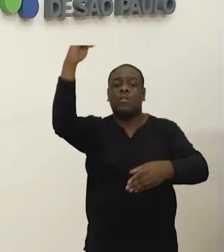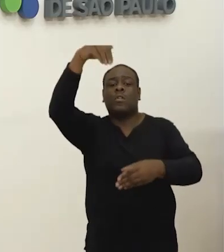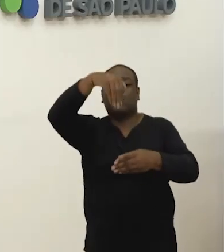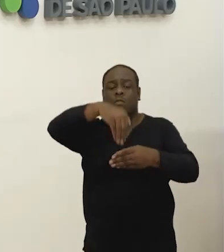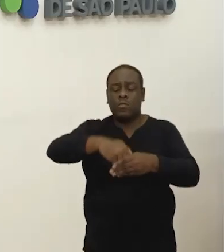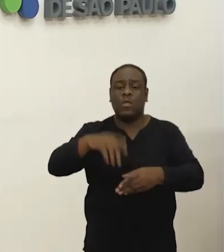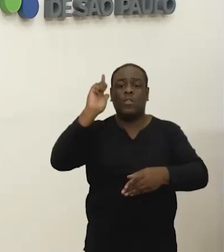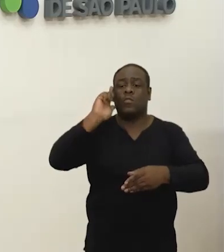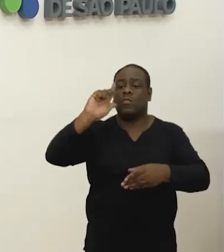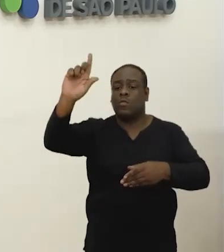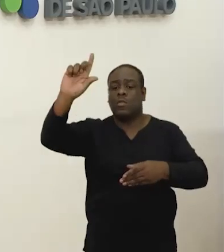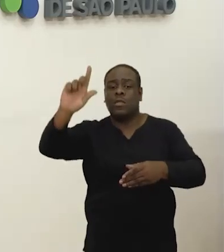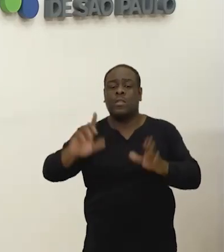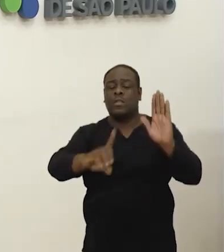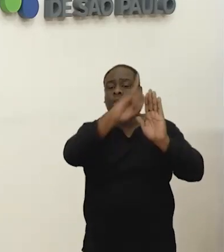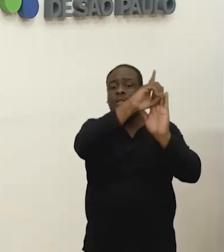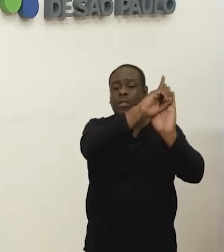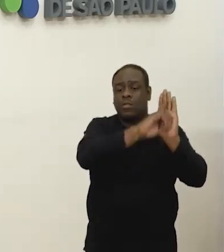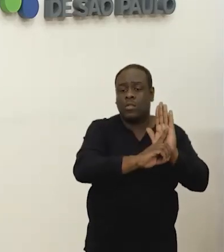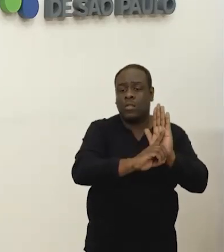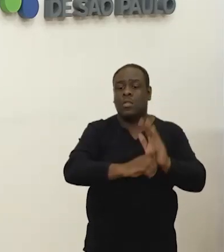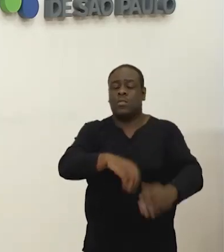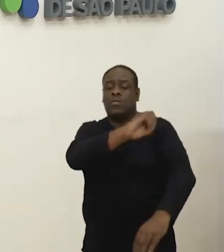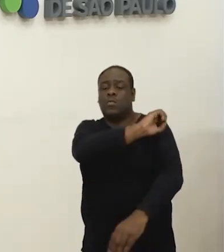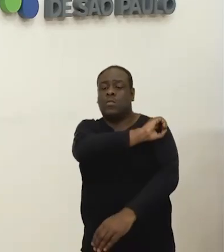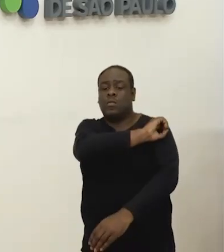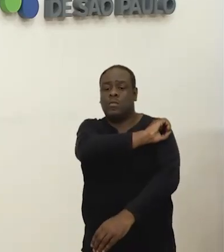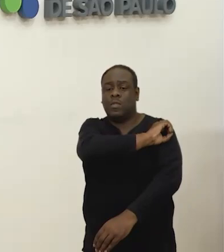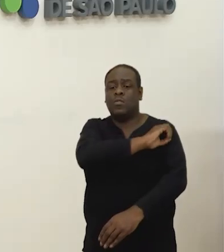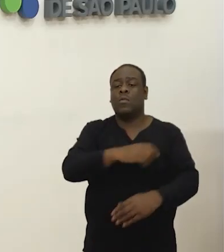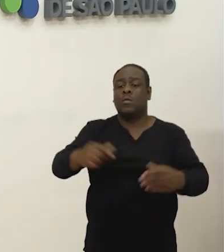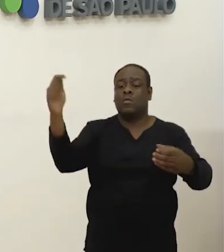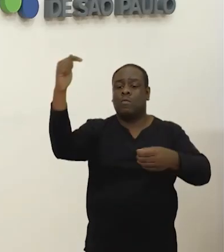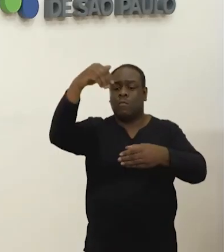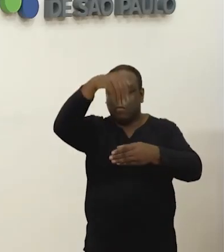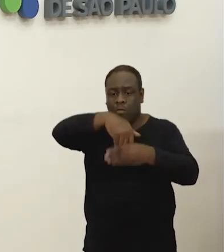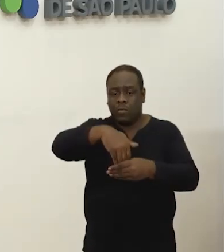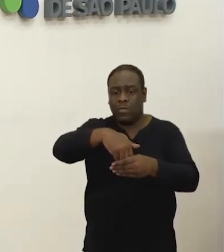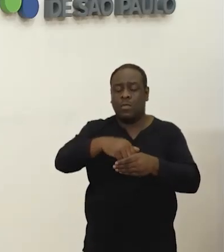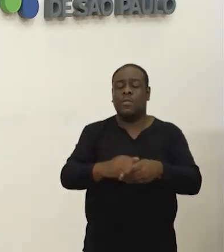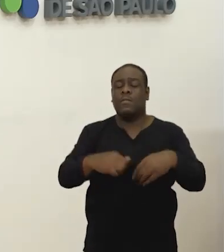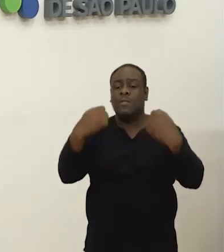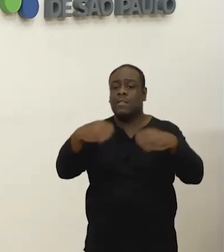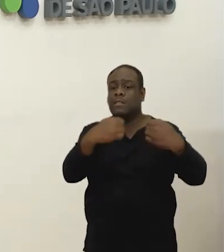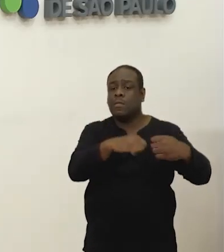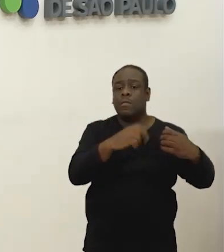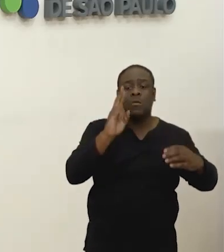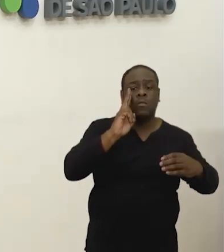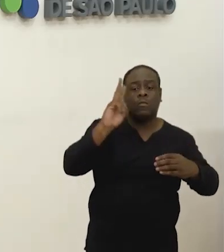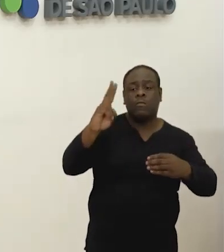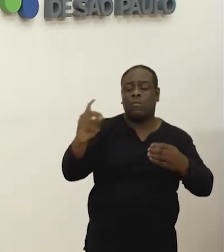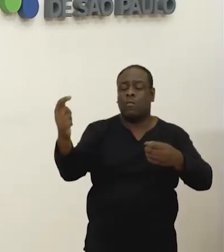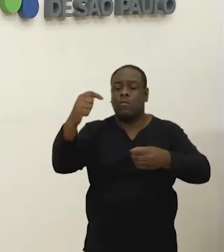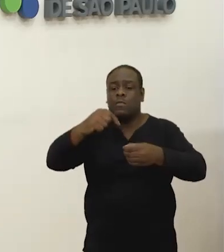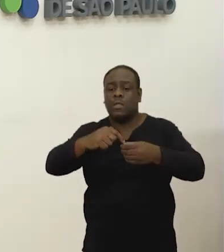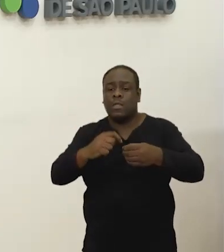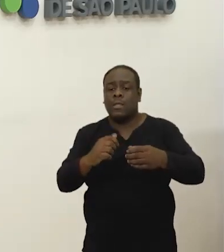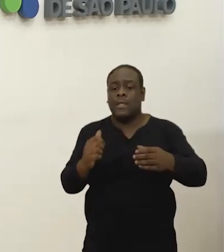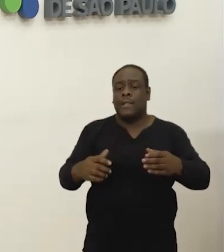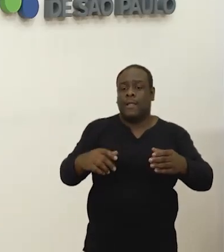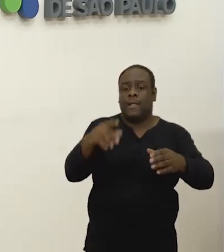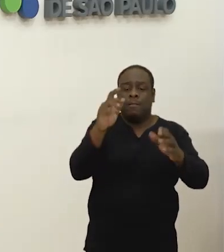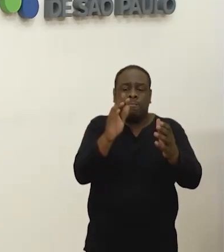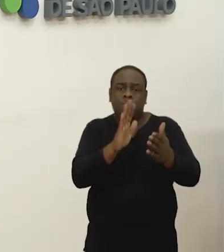1988, mantém-se o direito dos analfabetos de votarem. Mas a gente precisa fazer uma reflexão aqui, né? 90% da população